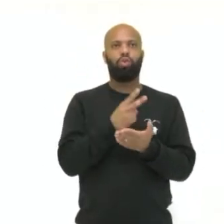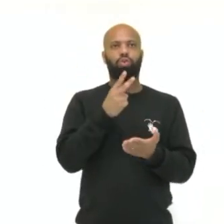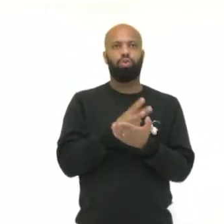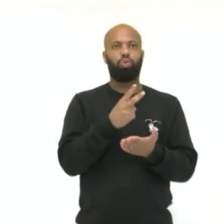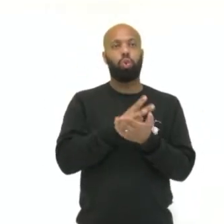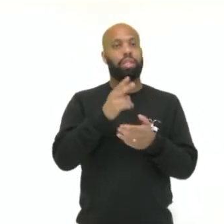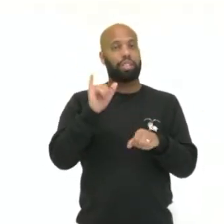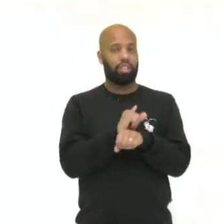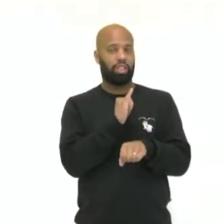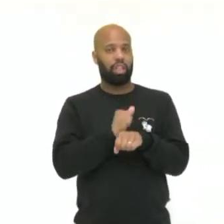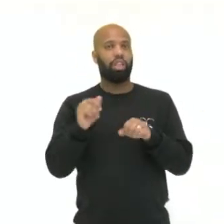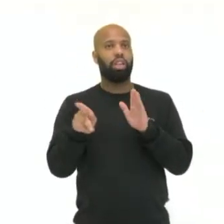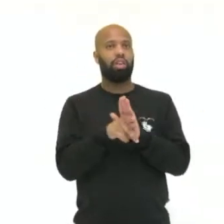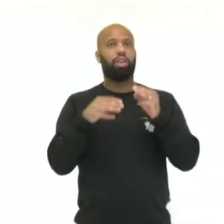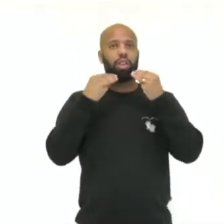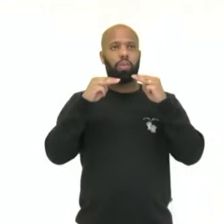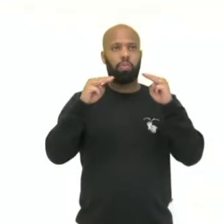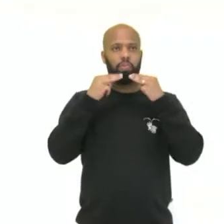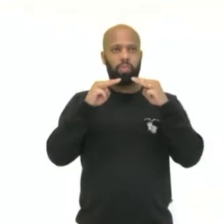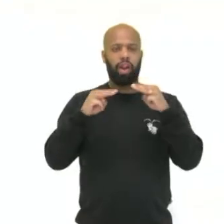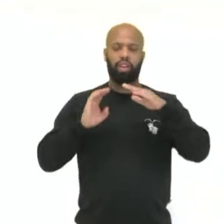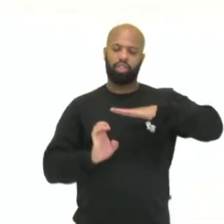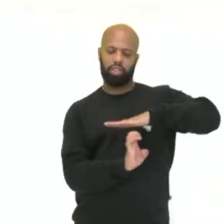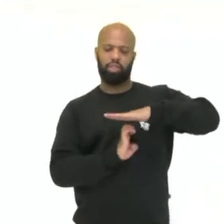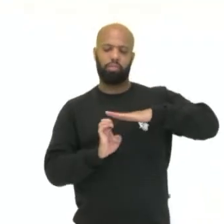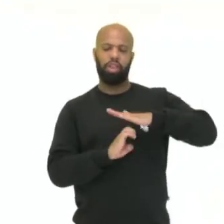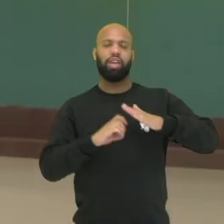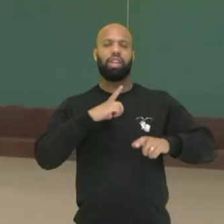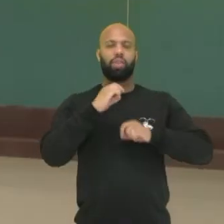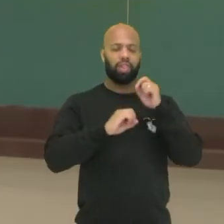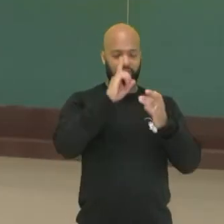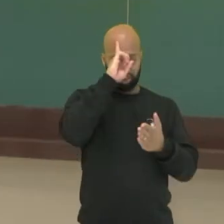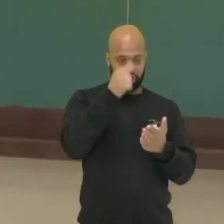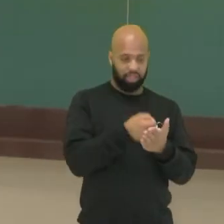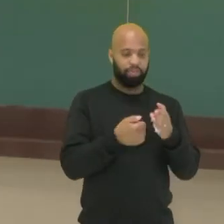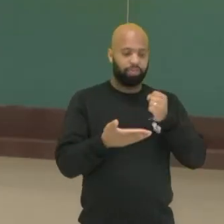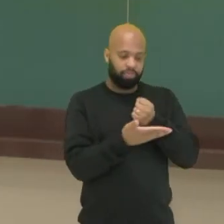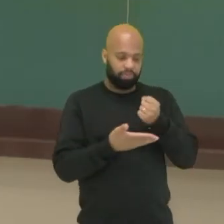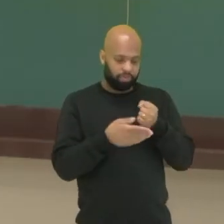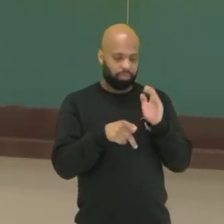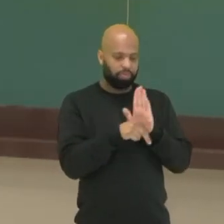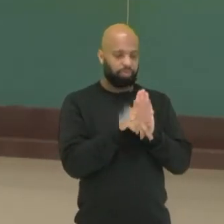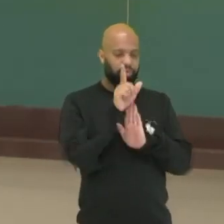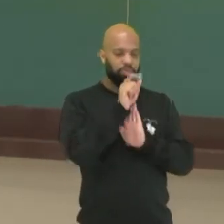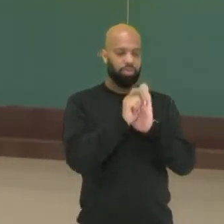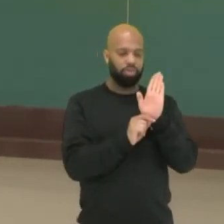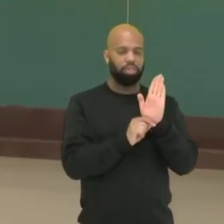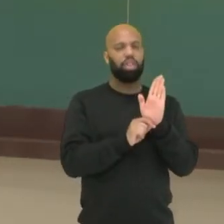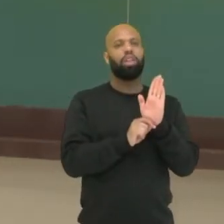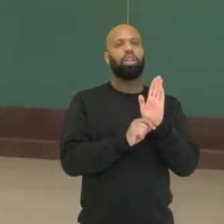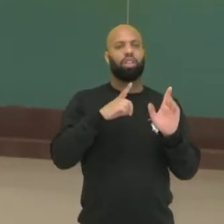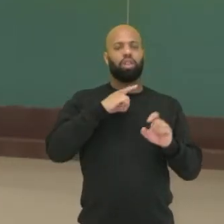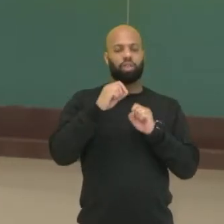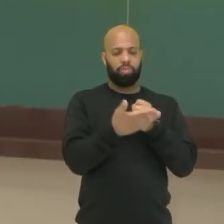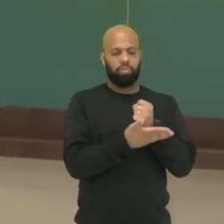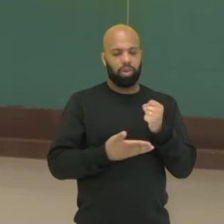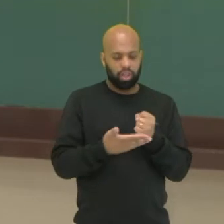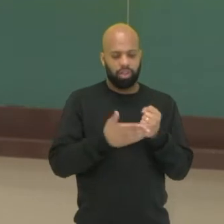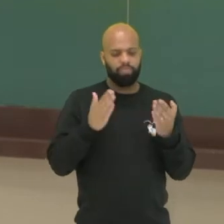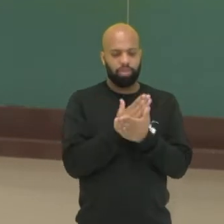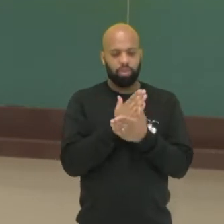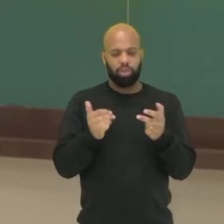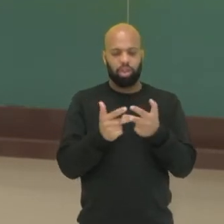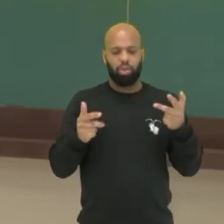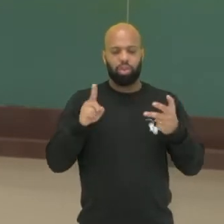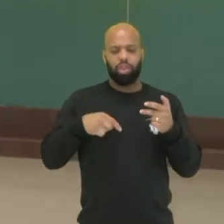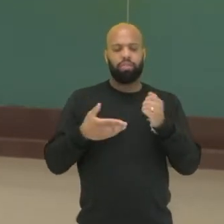né? Então, o que nós temos de decisão pautada em artigos. Então, essa decisão ela veio com base em alguma coisa, com base na